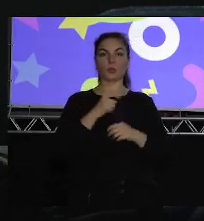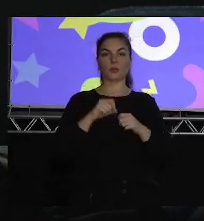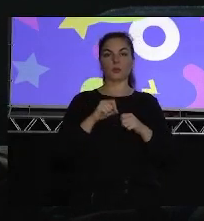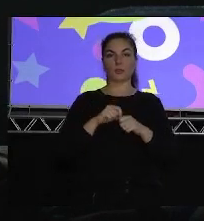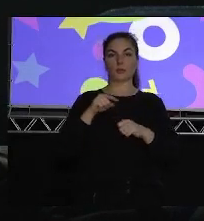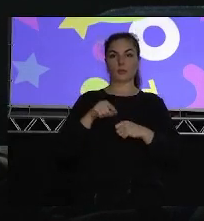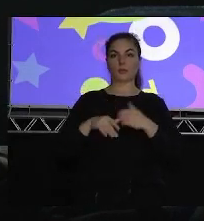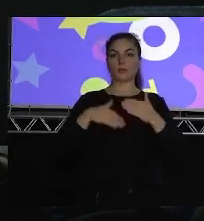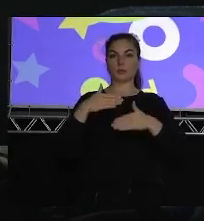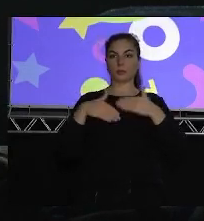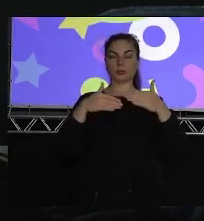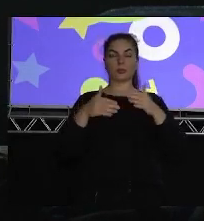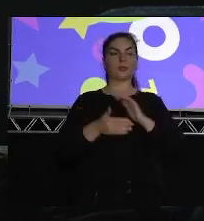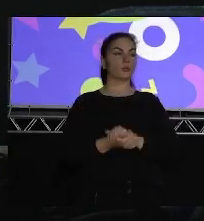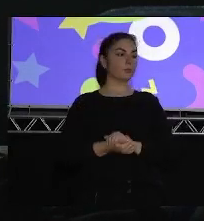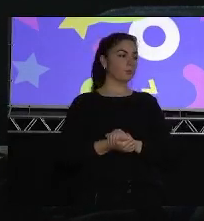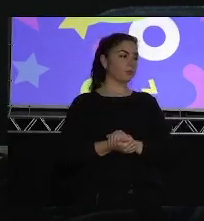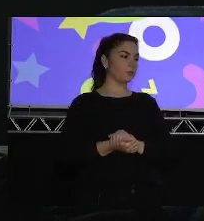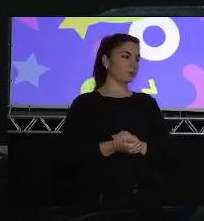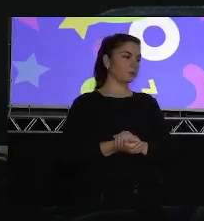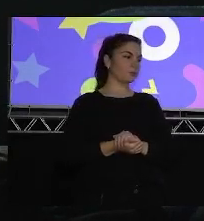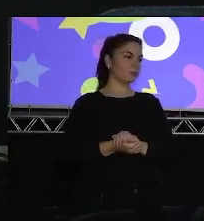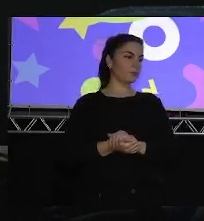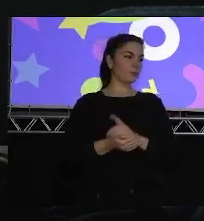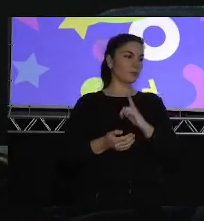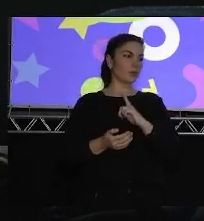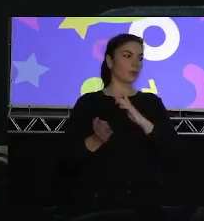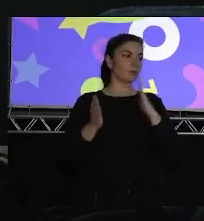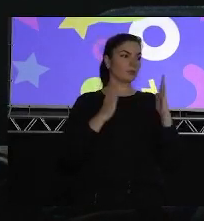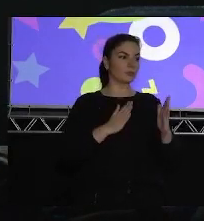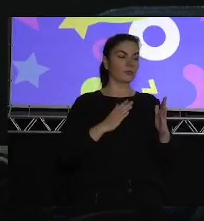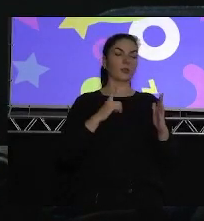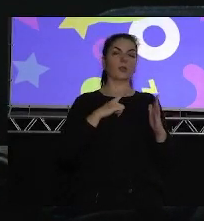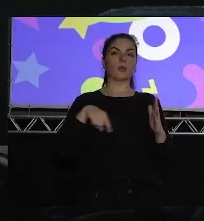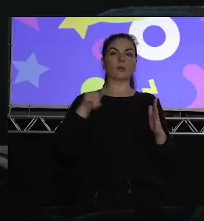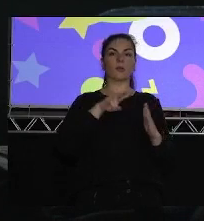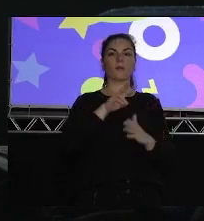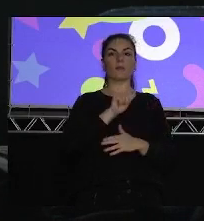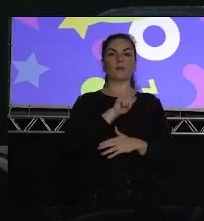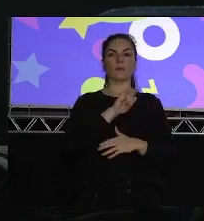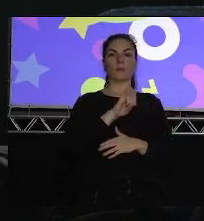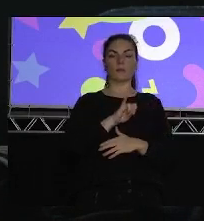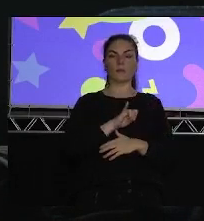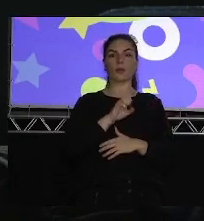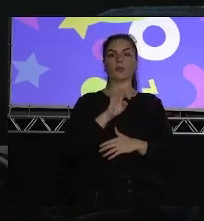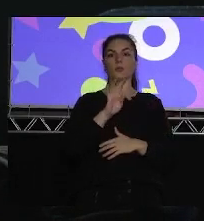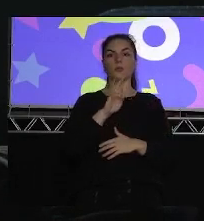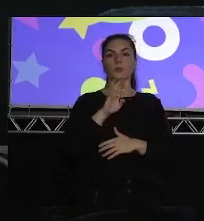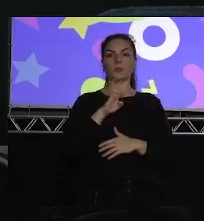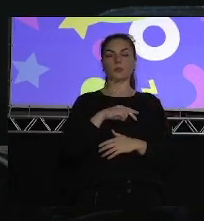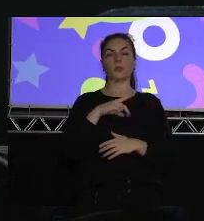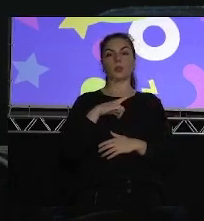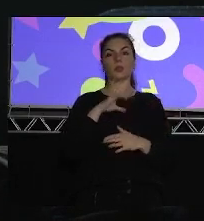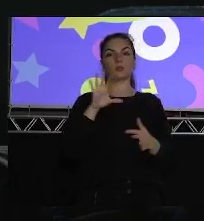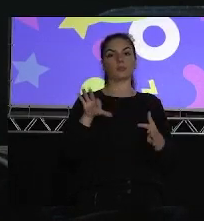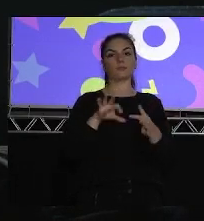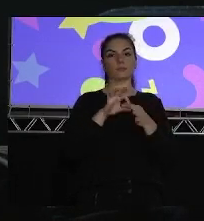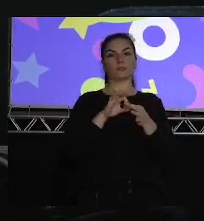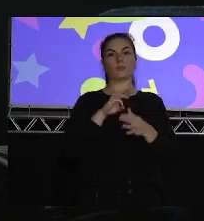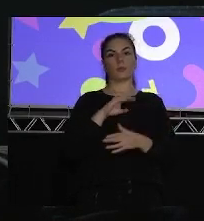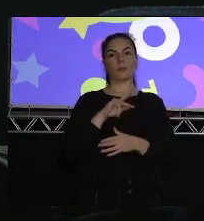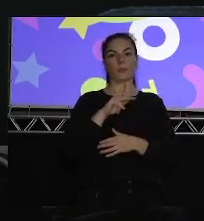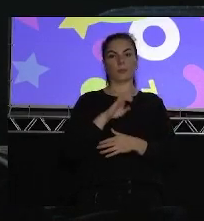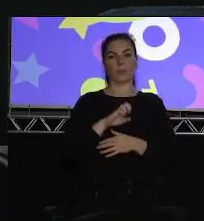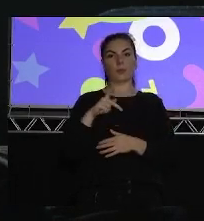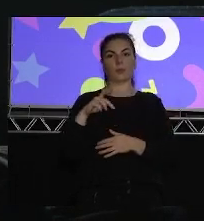Essa base toda de modelo de Value Stream, quem conhece Michael Porter lá, é o modelo de Value Chain do Michael Porter. Né?